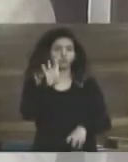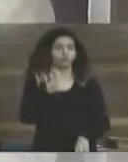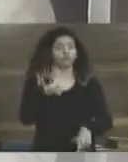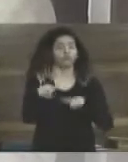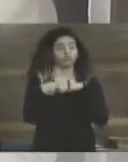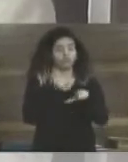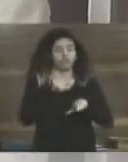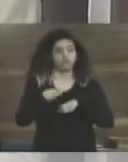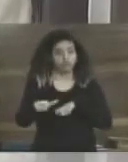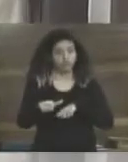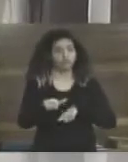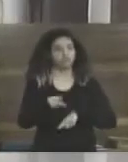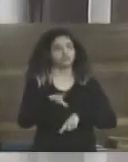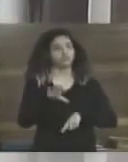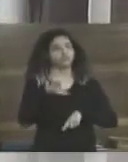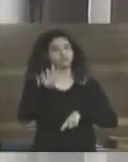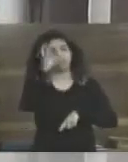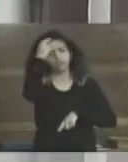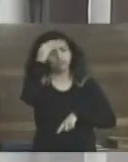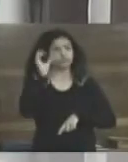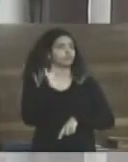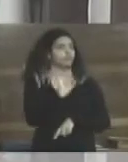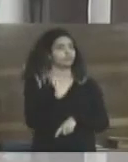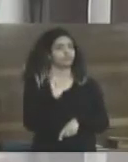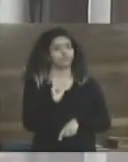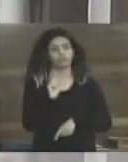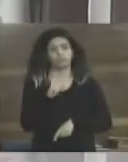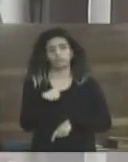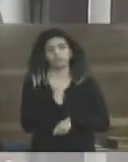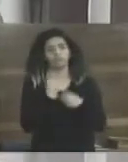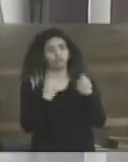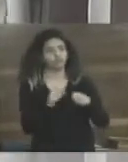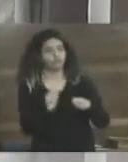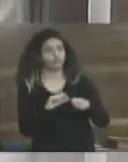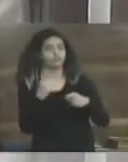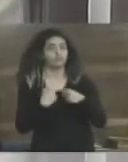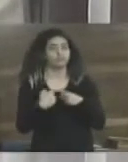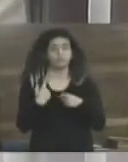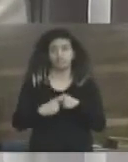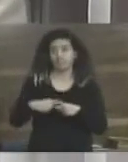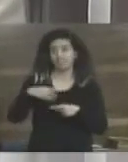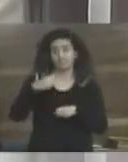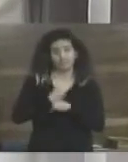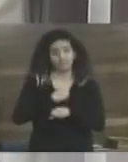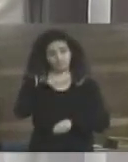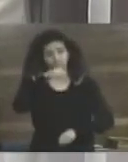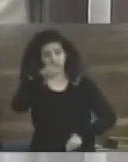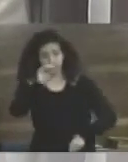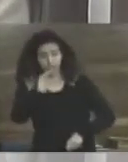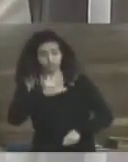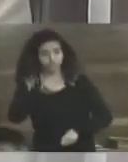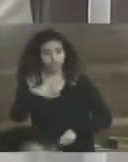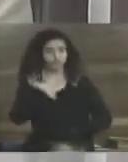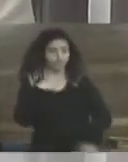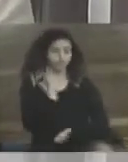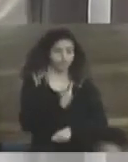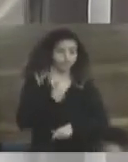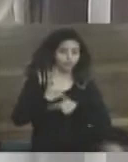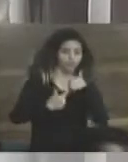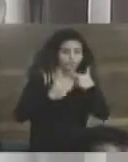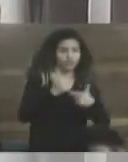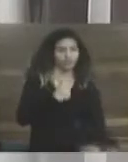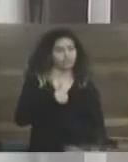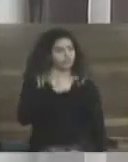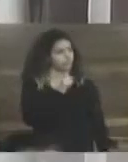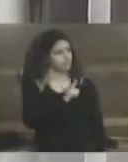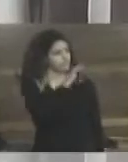empregabilidade do nosso município. É isso que nós temos que fazer. Porque na década de 90, quando nós brigamos, vereador Léo, e eu tenho